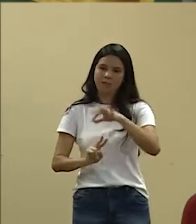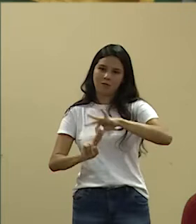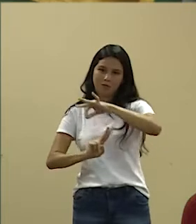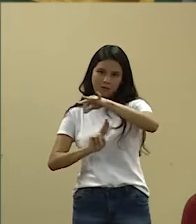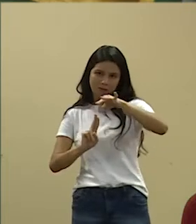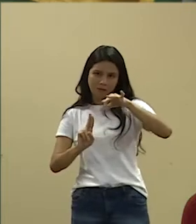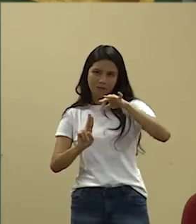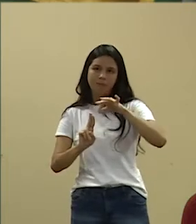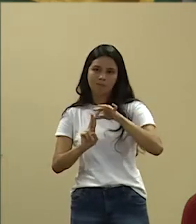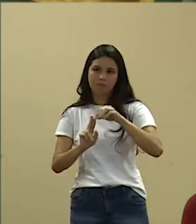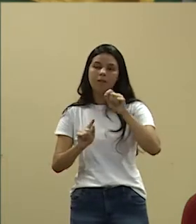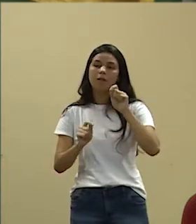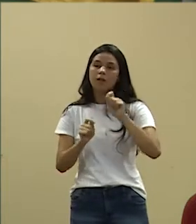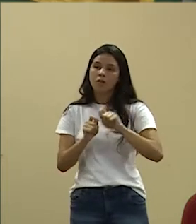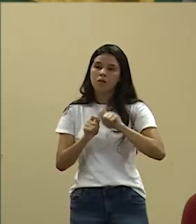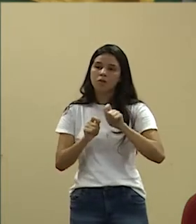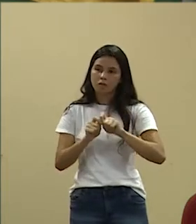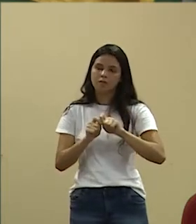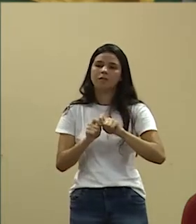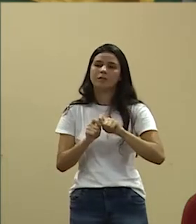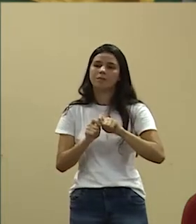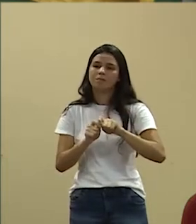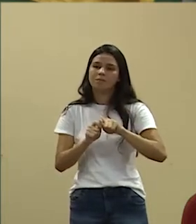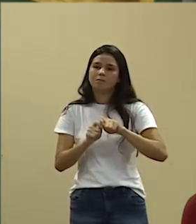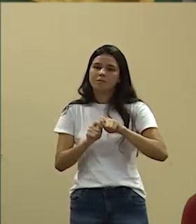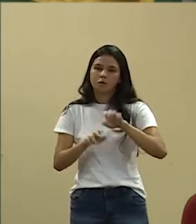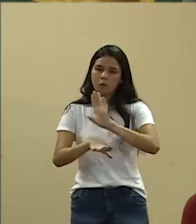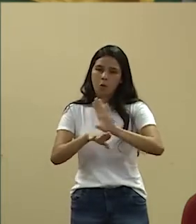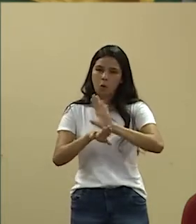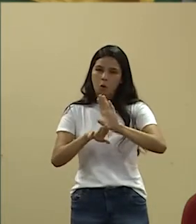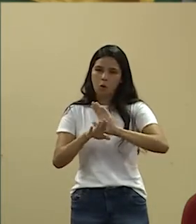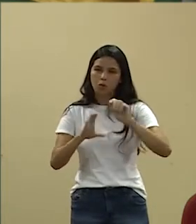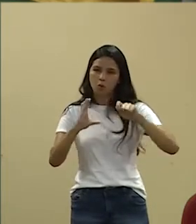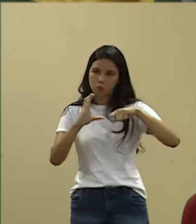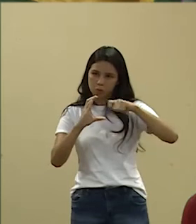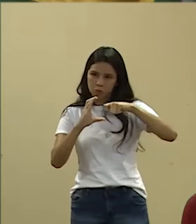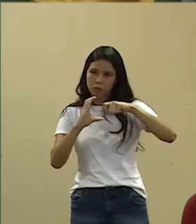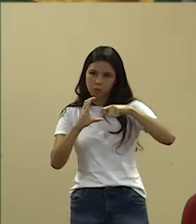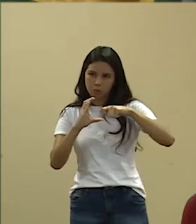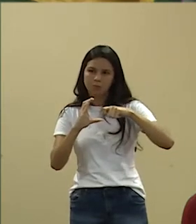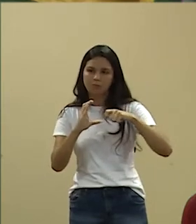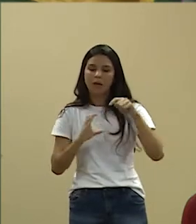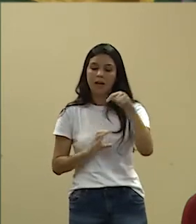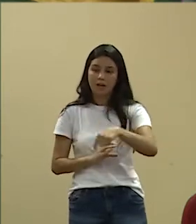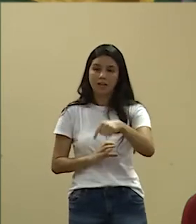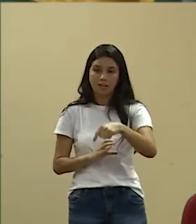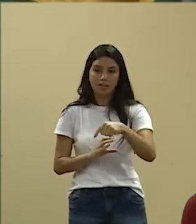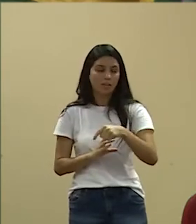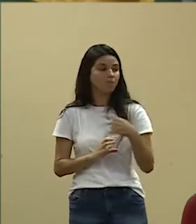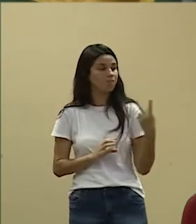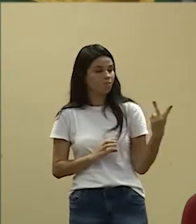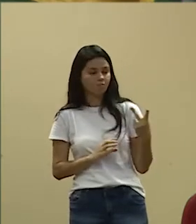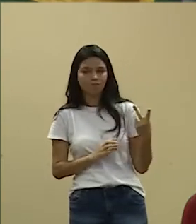fiz a graduação imagem som e era meu veterano paulo meu colega luiz gustavo era meu colega também